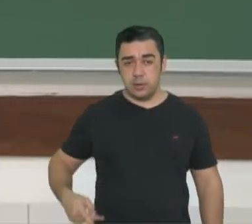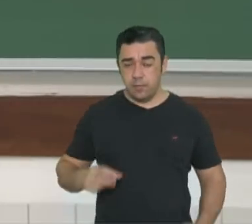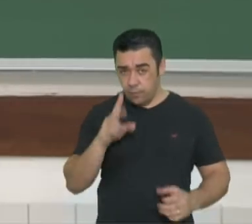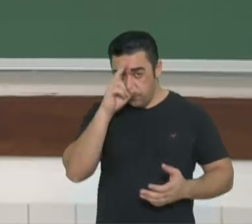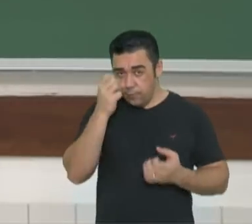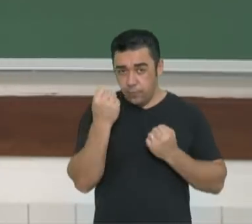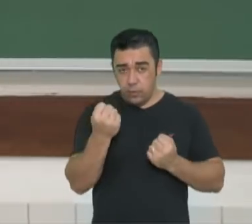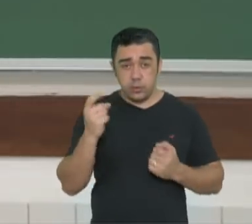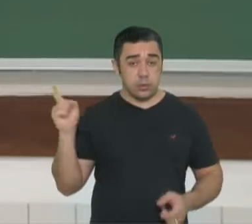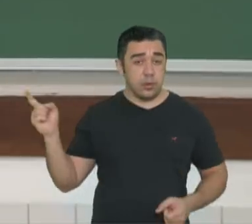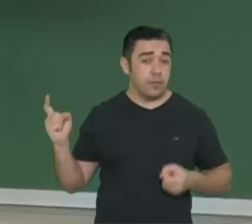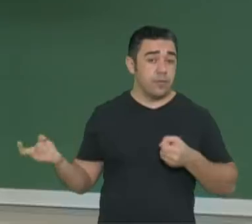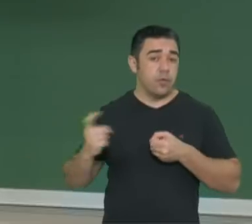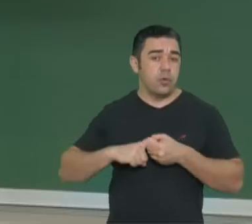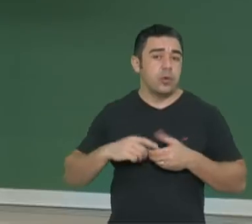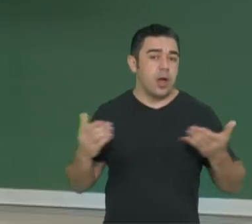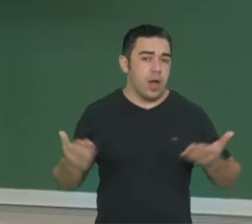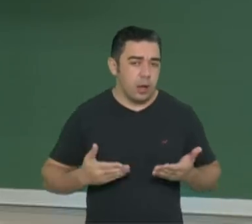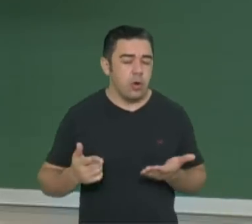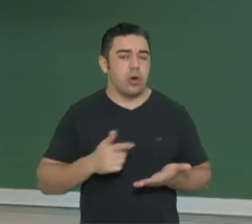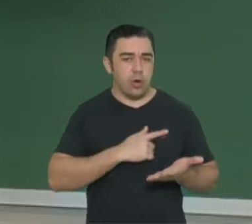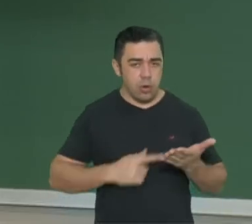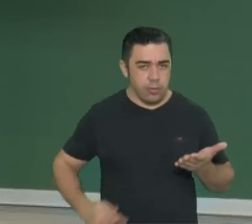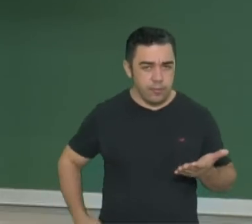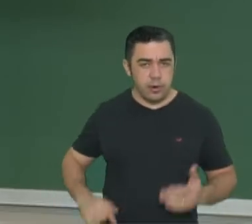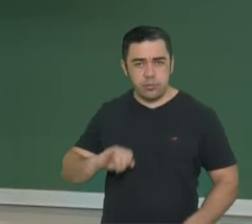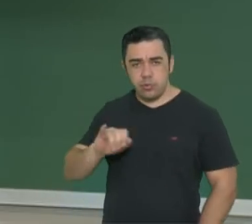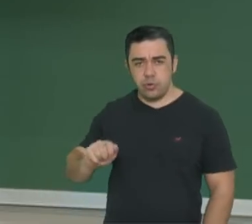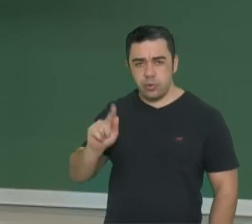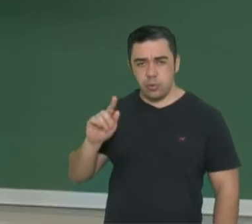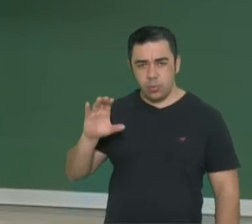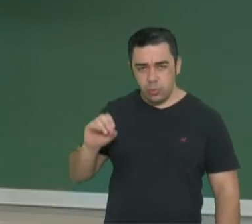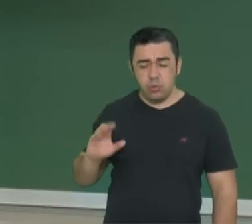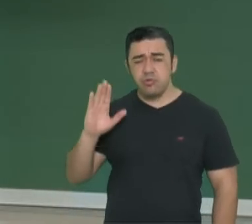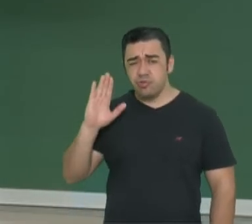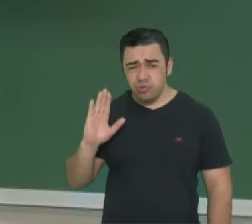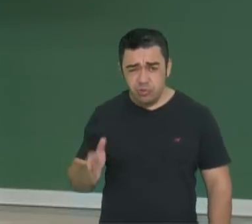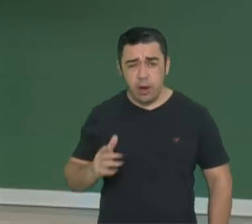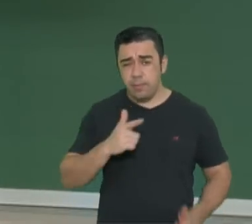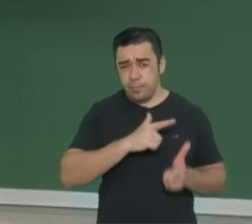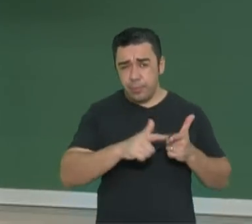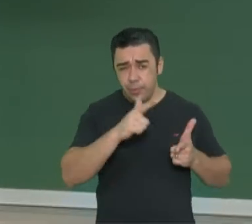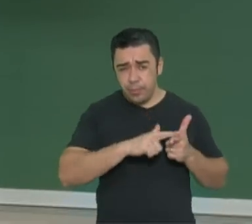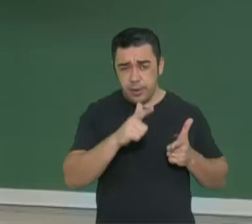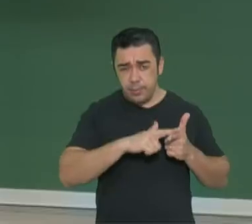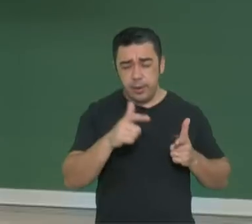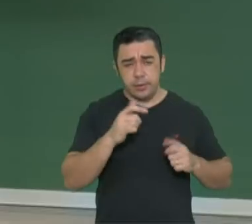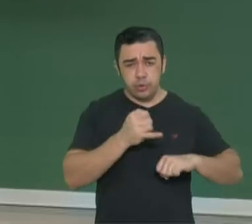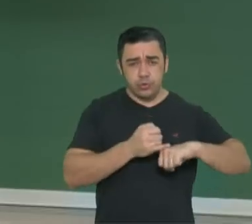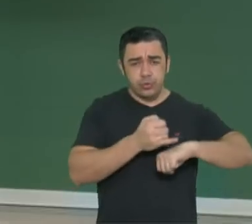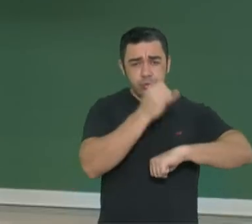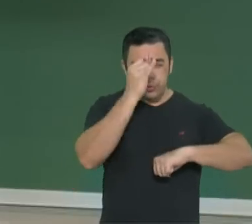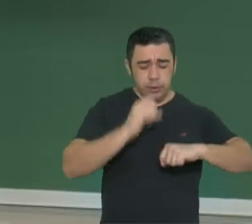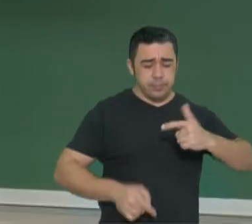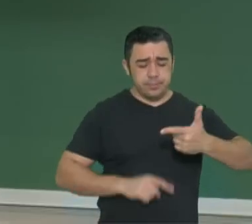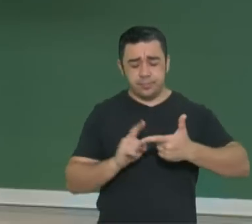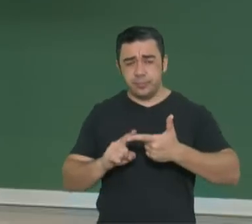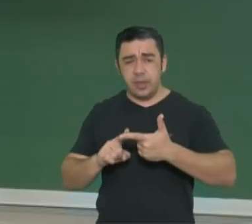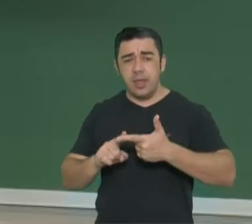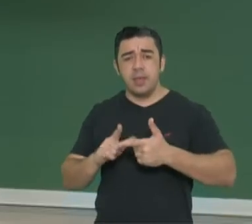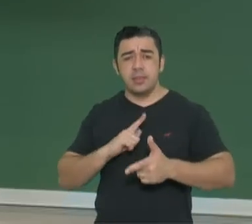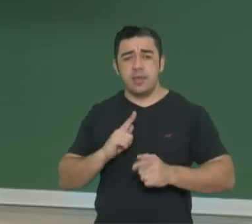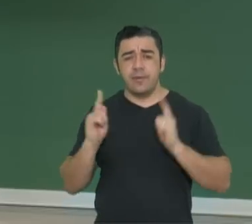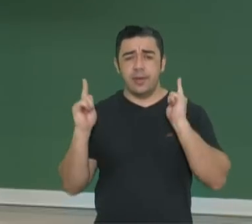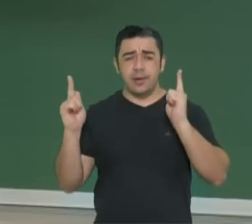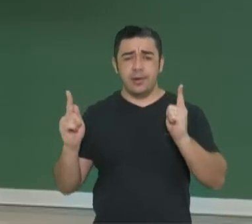ter força, o governo do Jango, o Jango já assumiu com problemas com inflação e com greves de